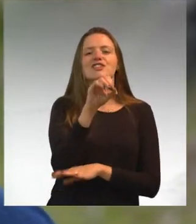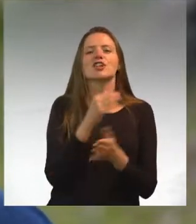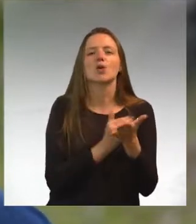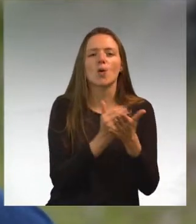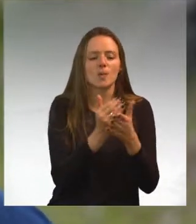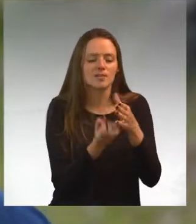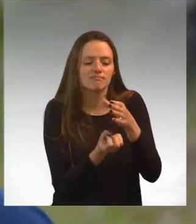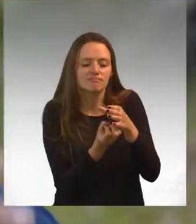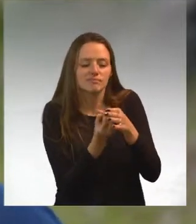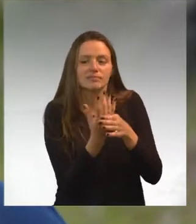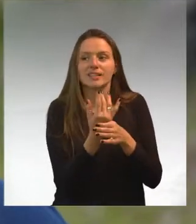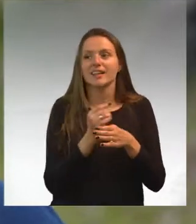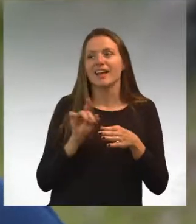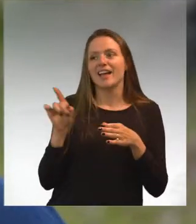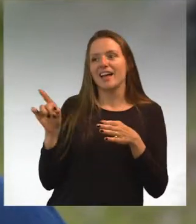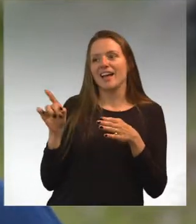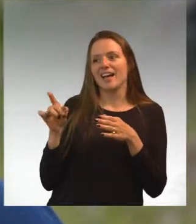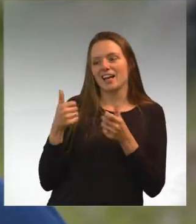se encostou nele.